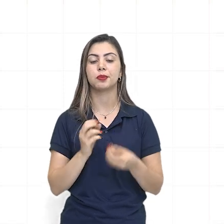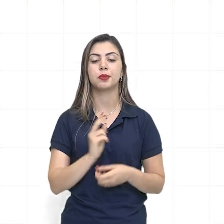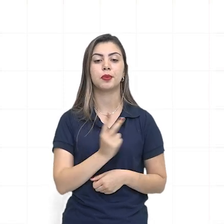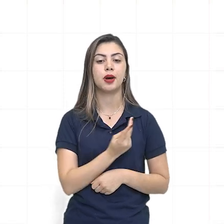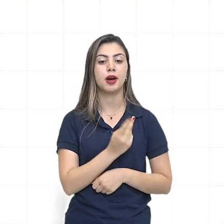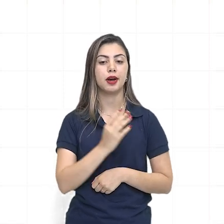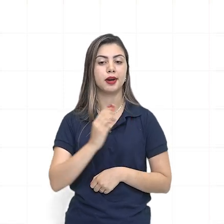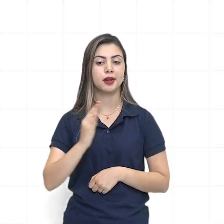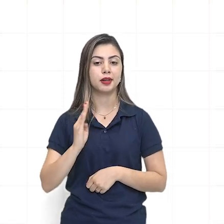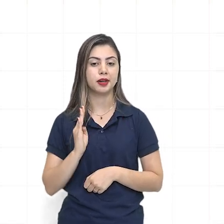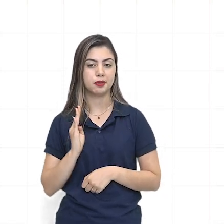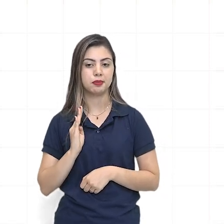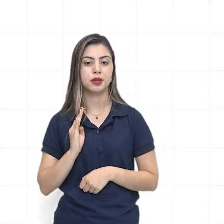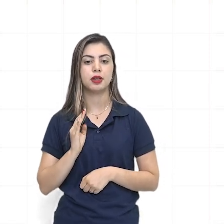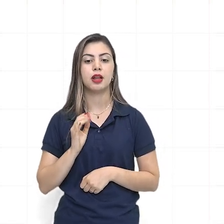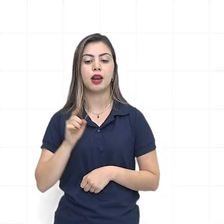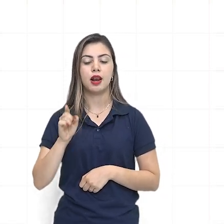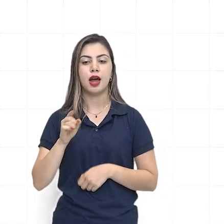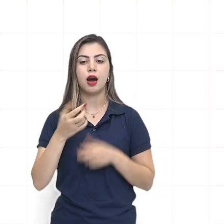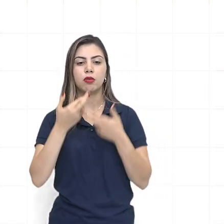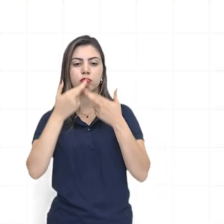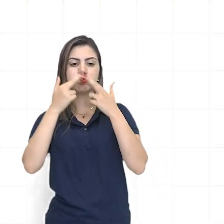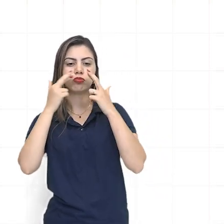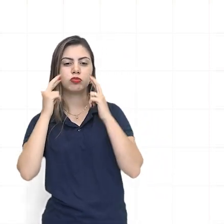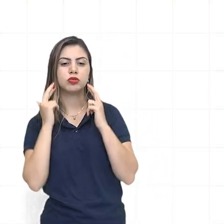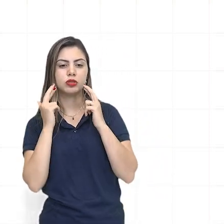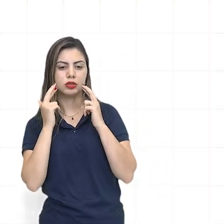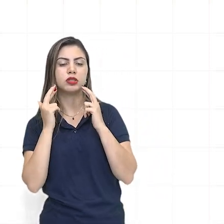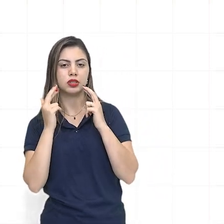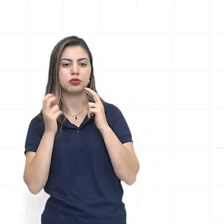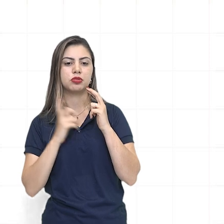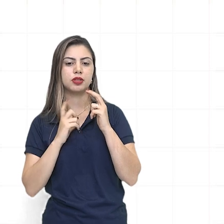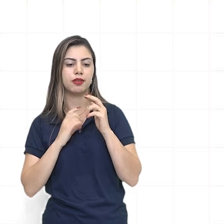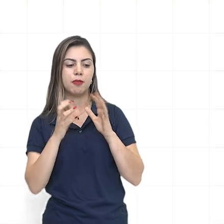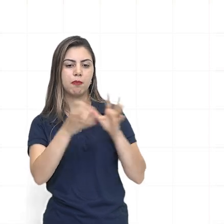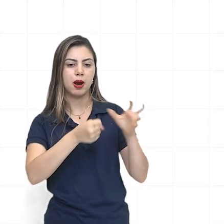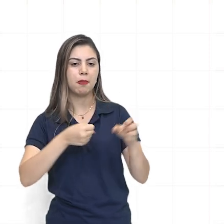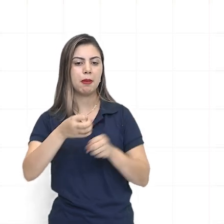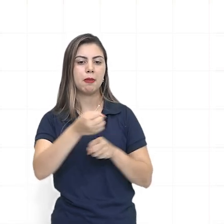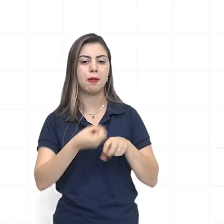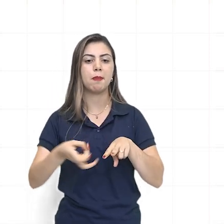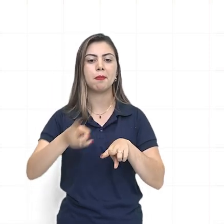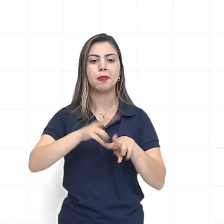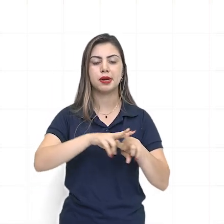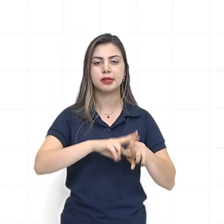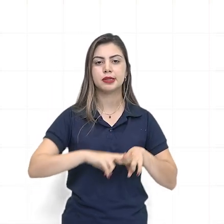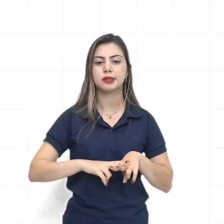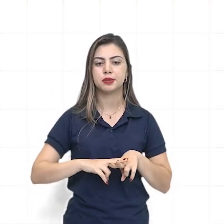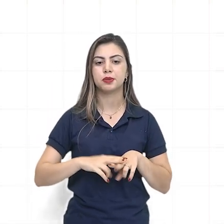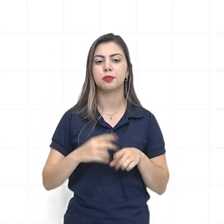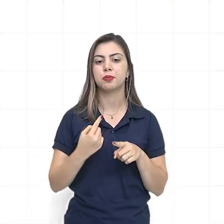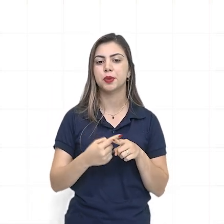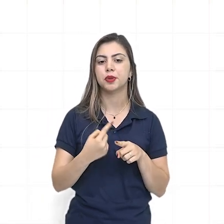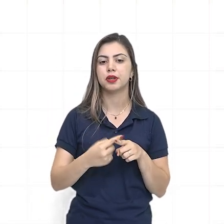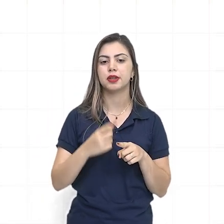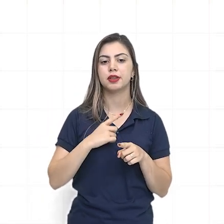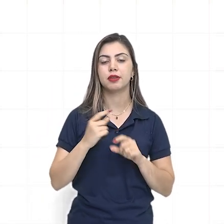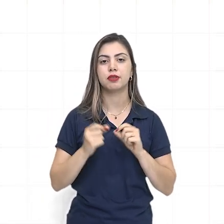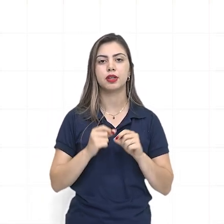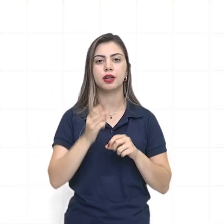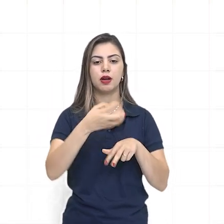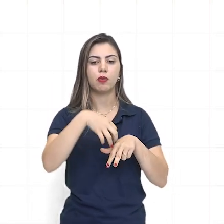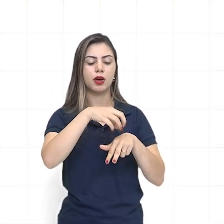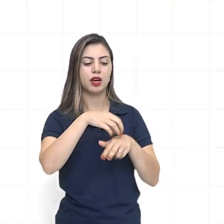hebreus serem subjugados pelo povo assírios, devido a uma divisão do